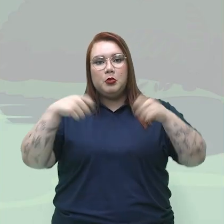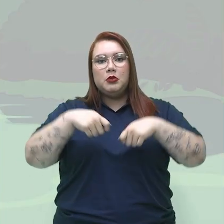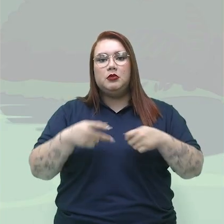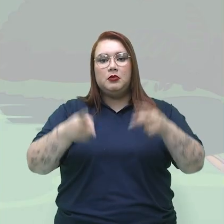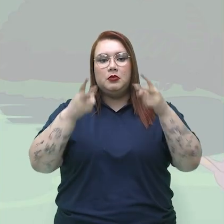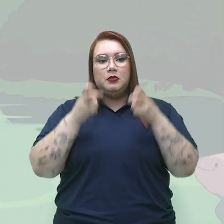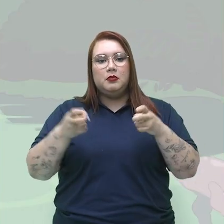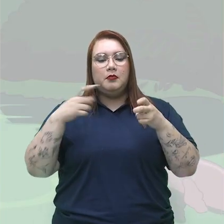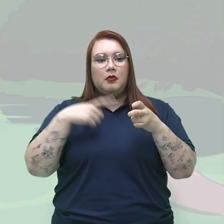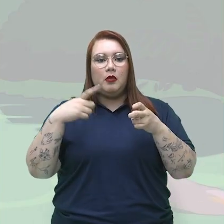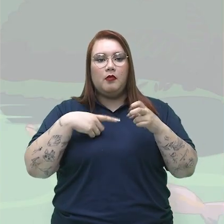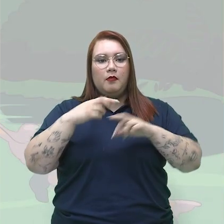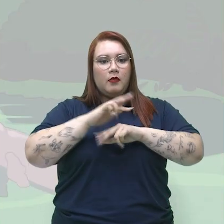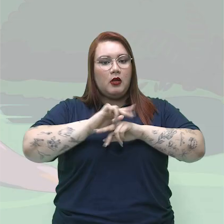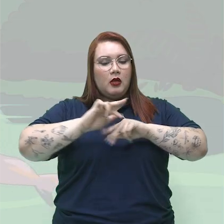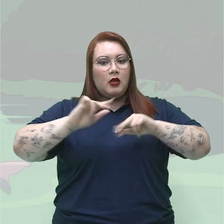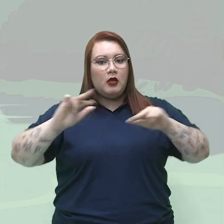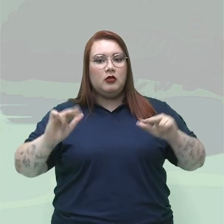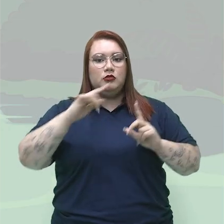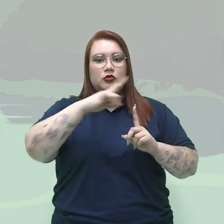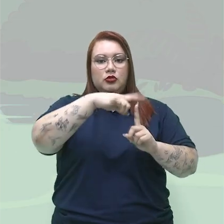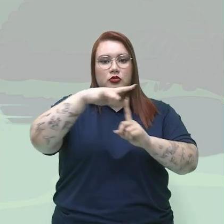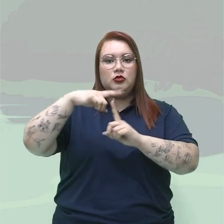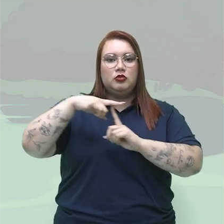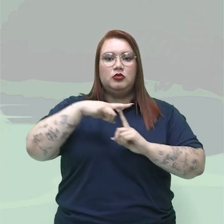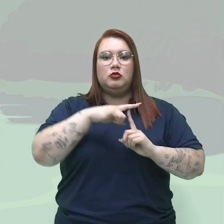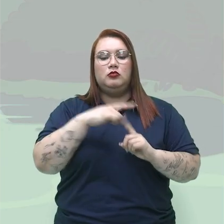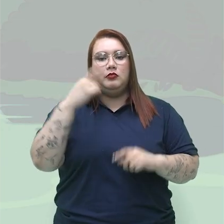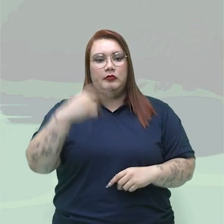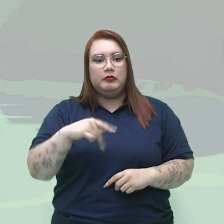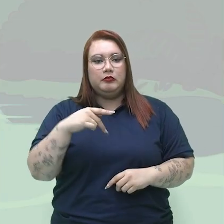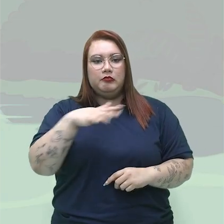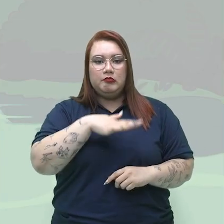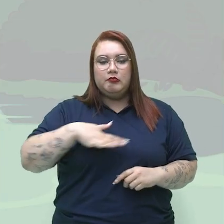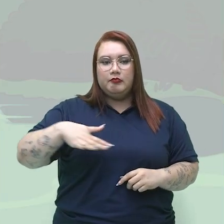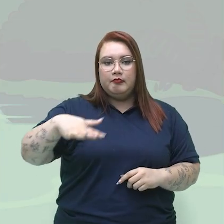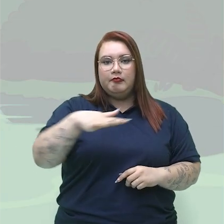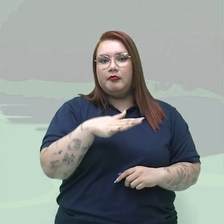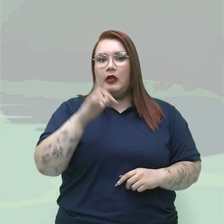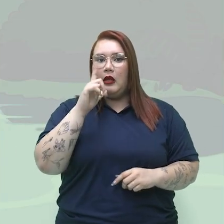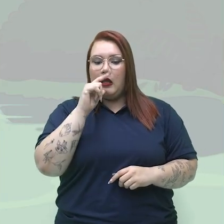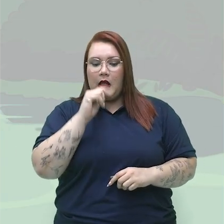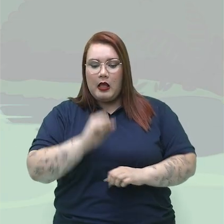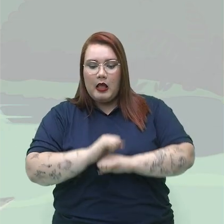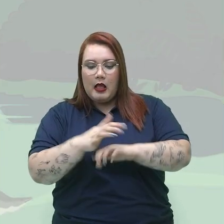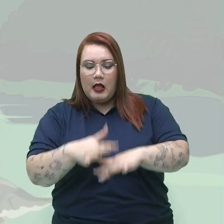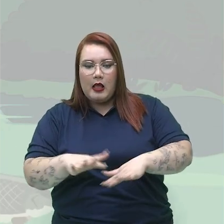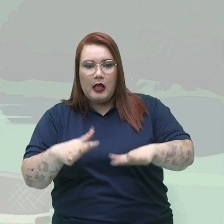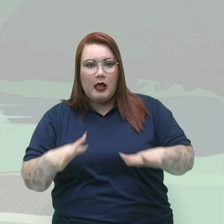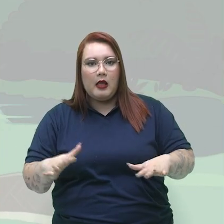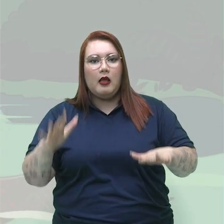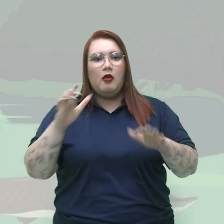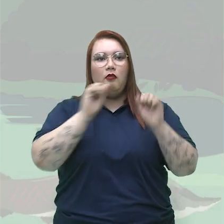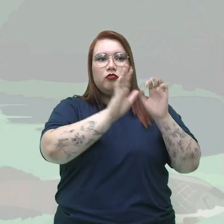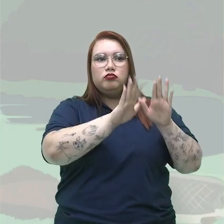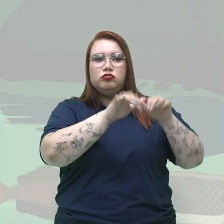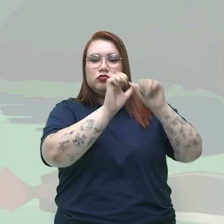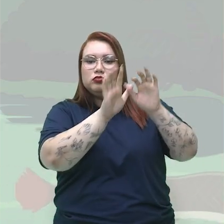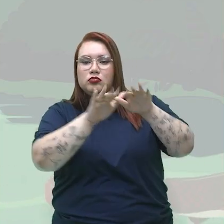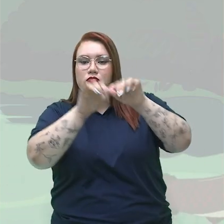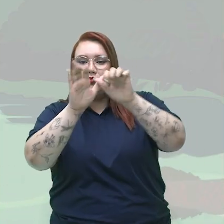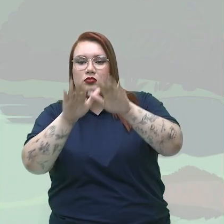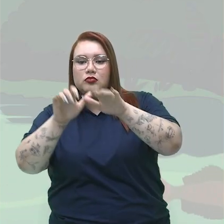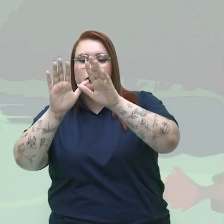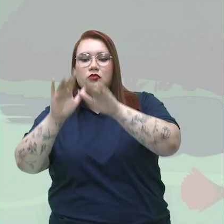observar grande diversidade de espécies aqui ao meu redor, no ambiente aquático, né, espécies que voam,